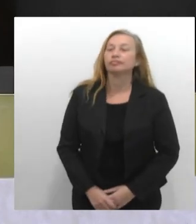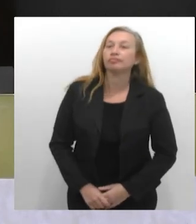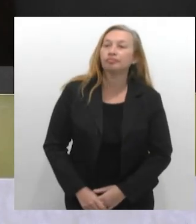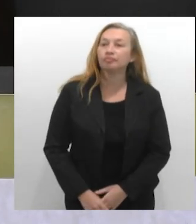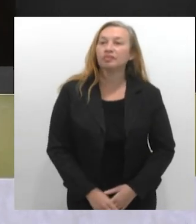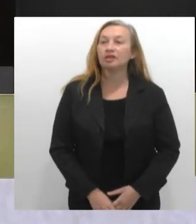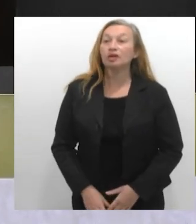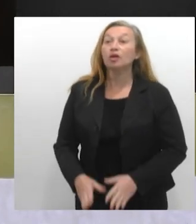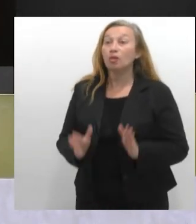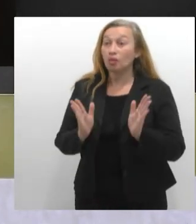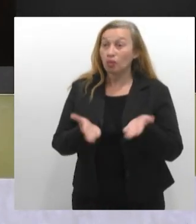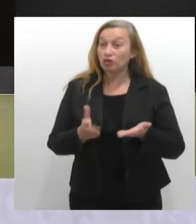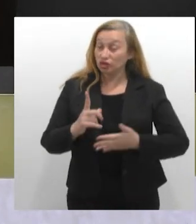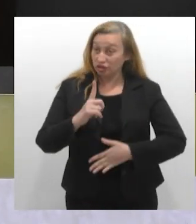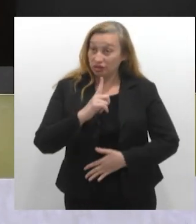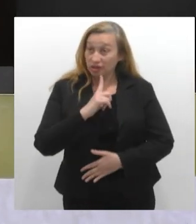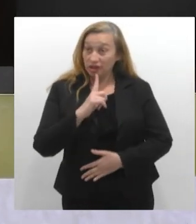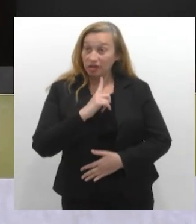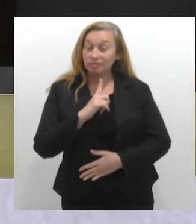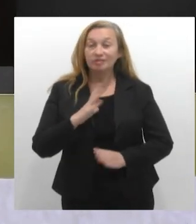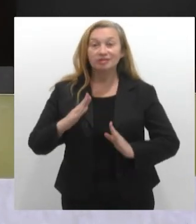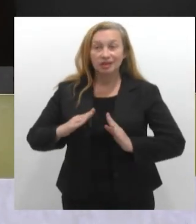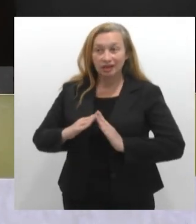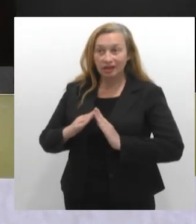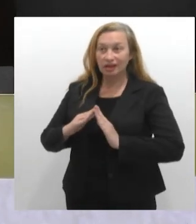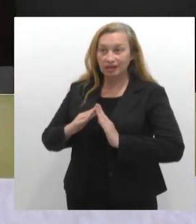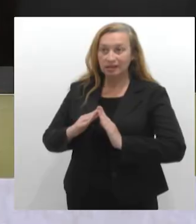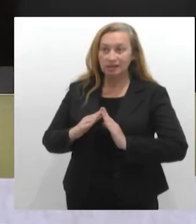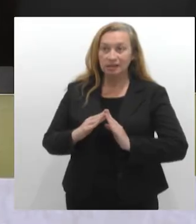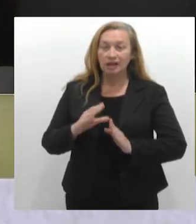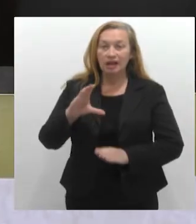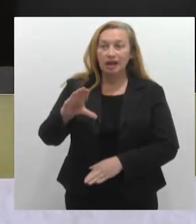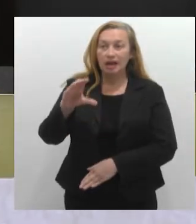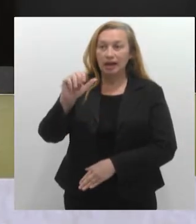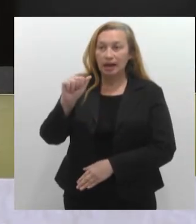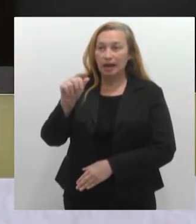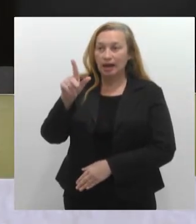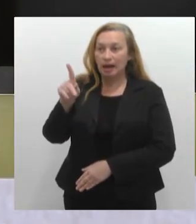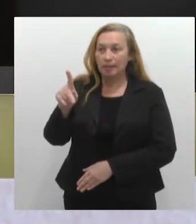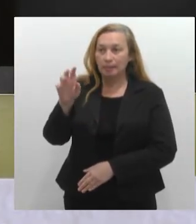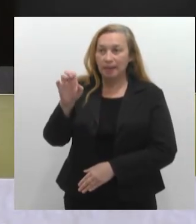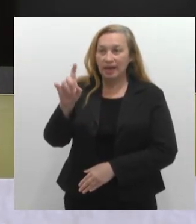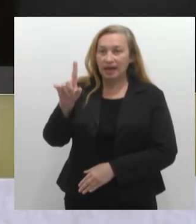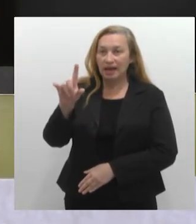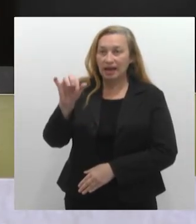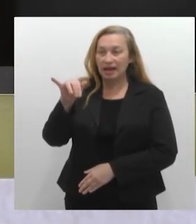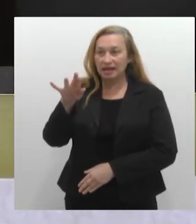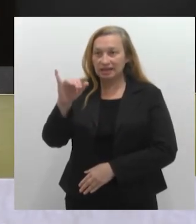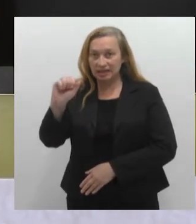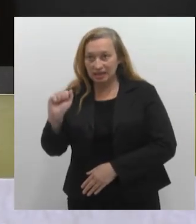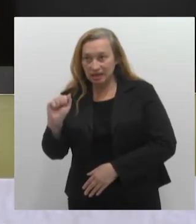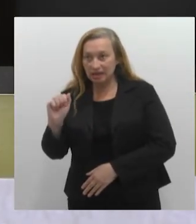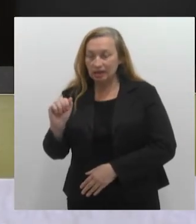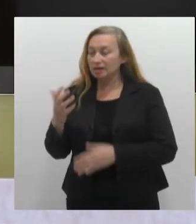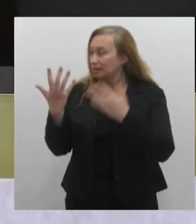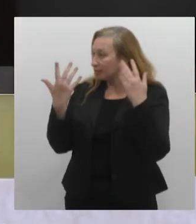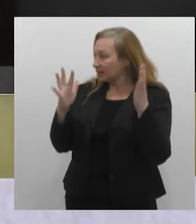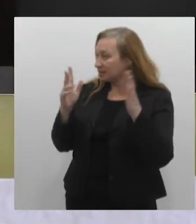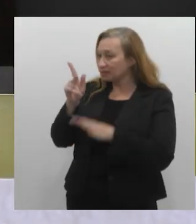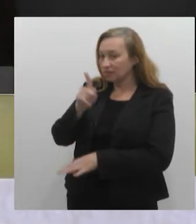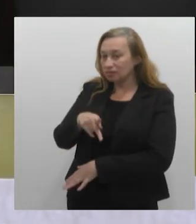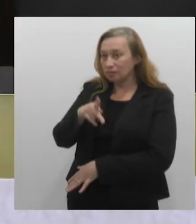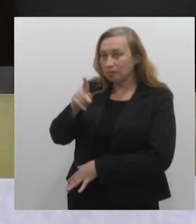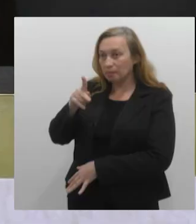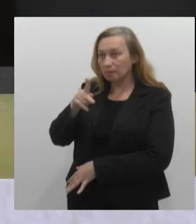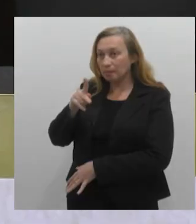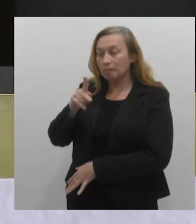interessante, hoje temos aqui nesta casa a capelania. Eu quero saudar o nosso Padre Emanuel, que é o nosso capelão aqui na Alerj.